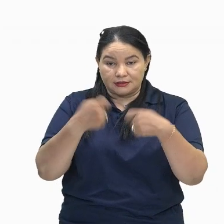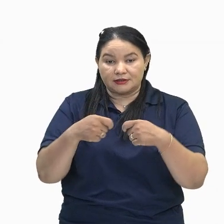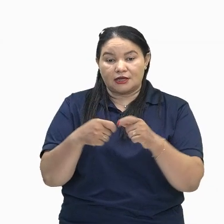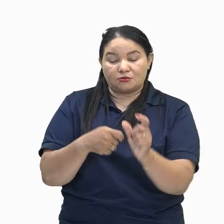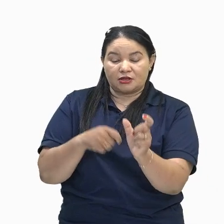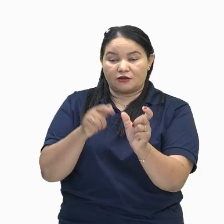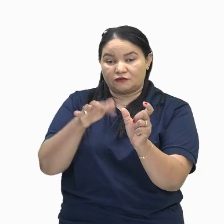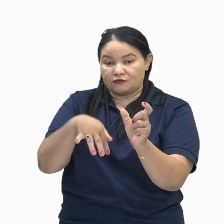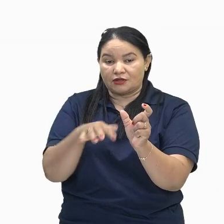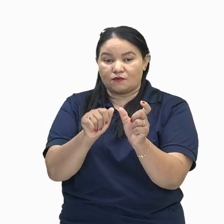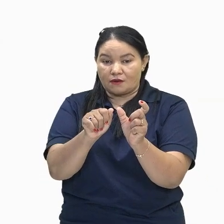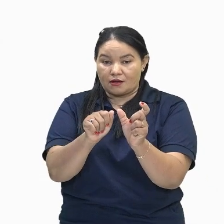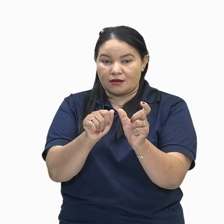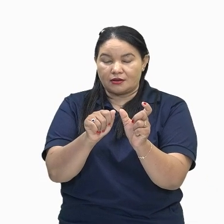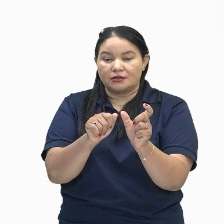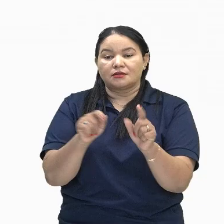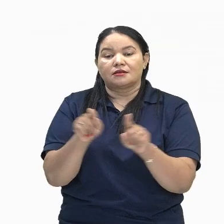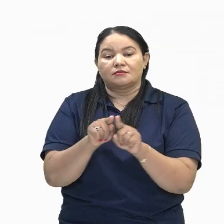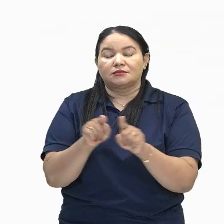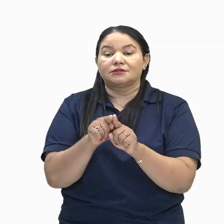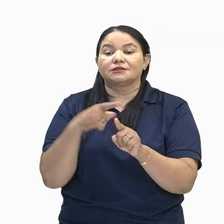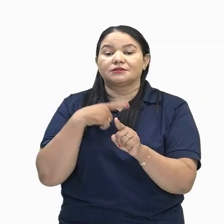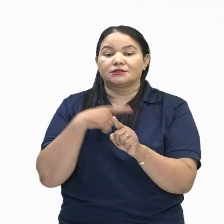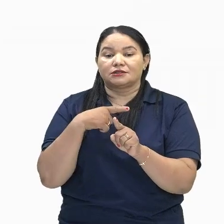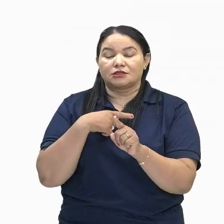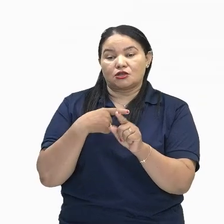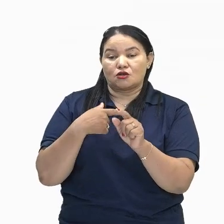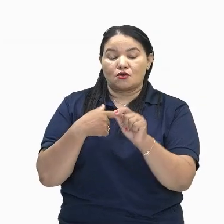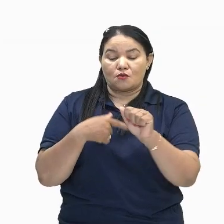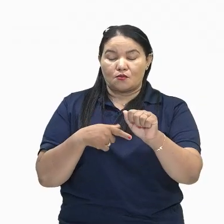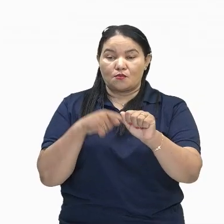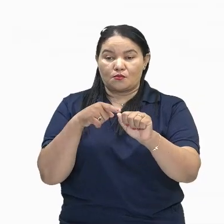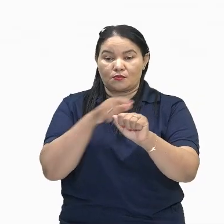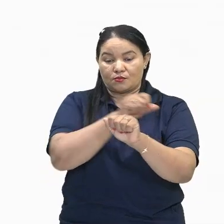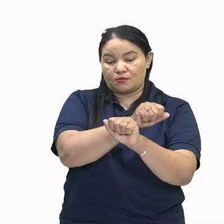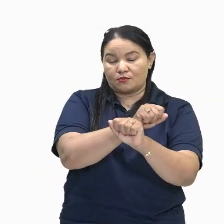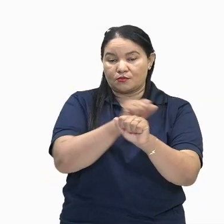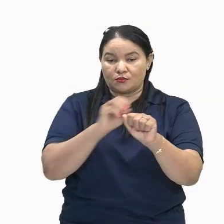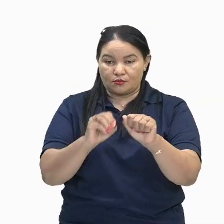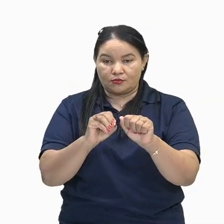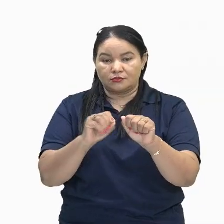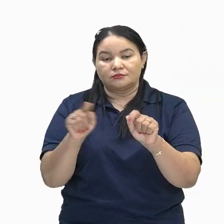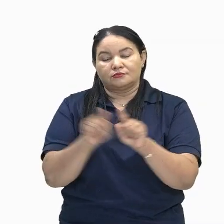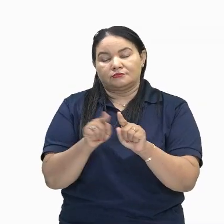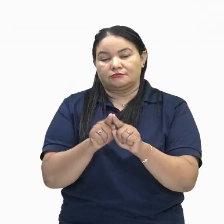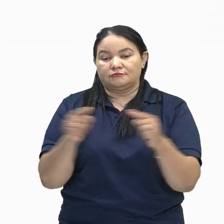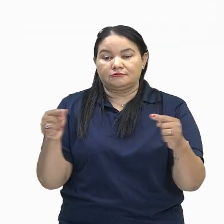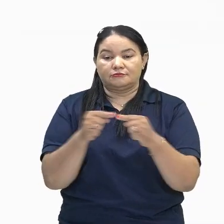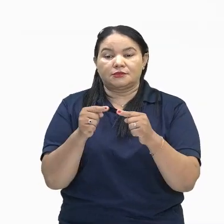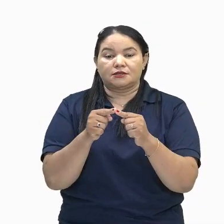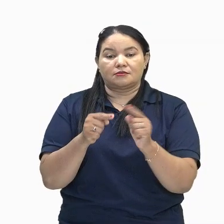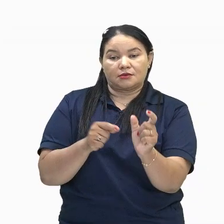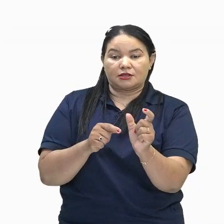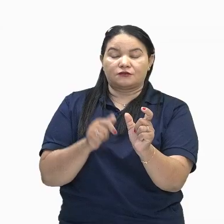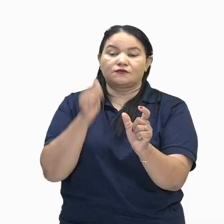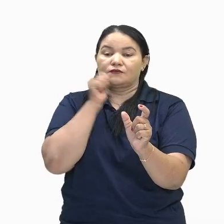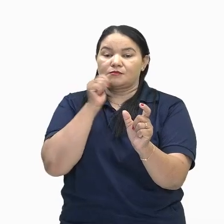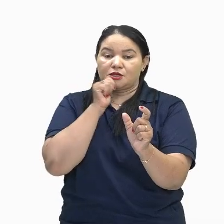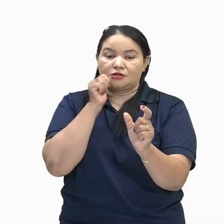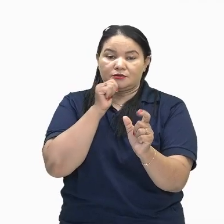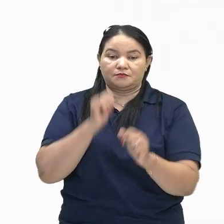que antes da palavra somatória, eu tenho o artigo a, então a expressão vai para o feminino. É necessária.